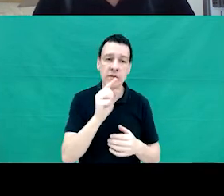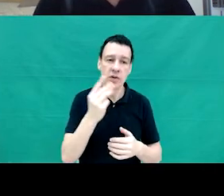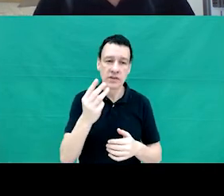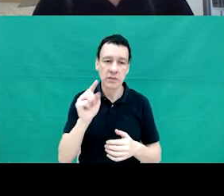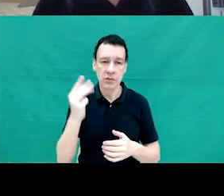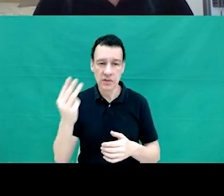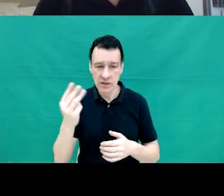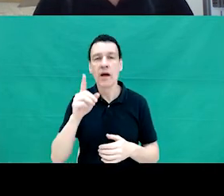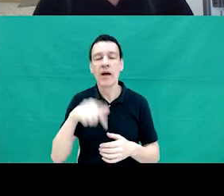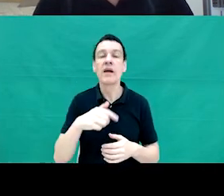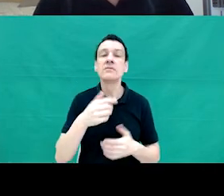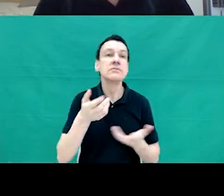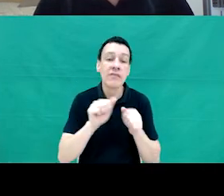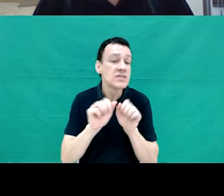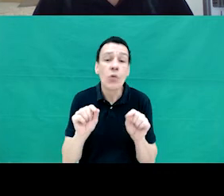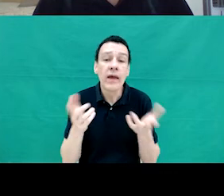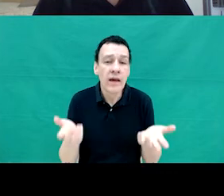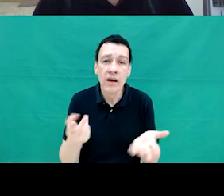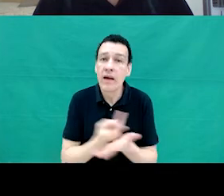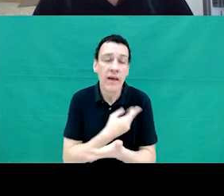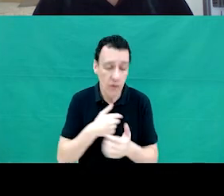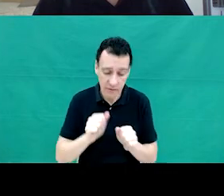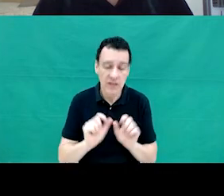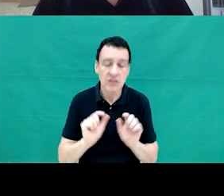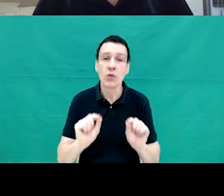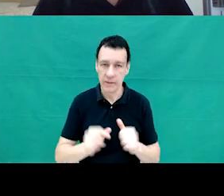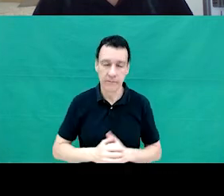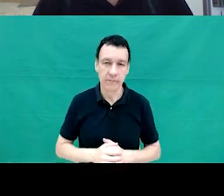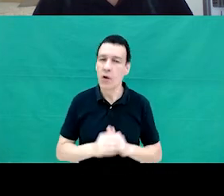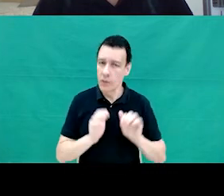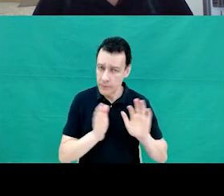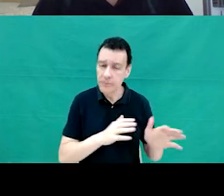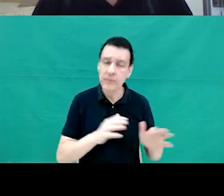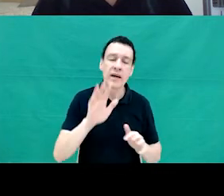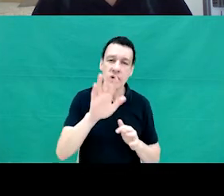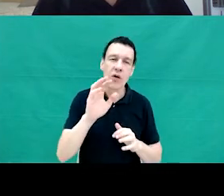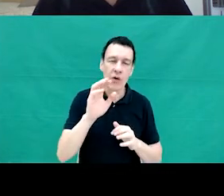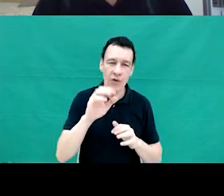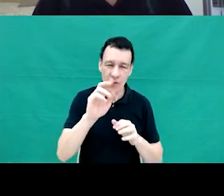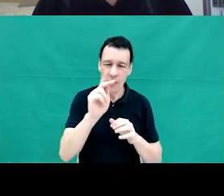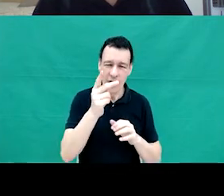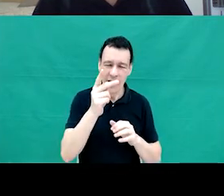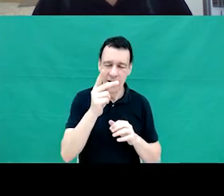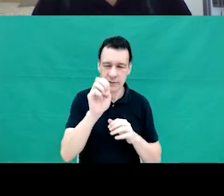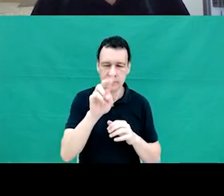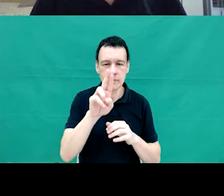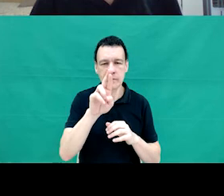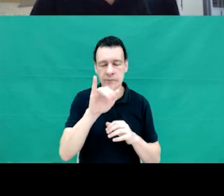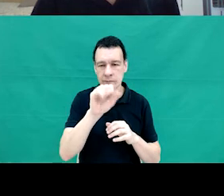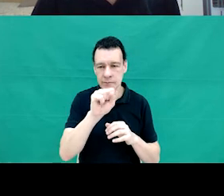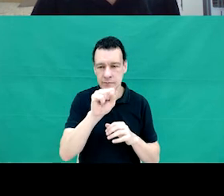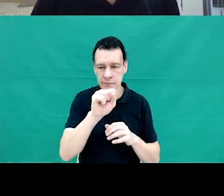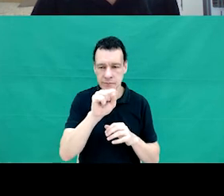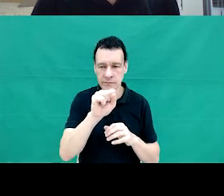agora se preocupam bastante com a questão de feedback, com a questão de erro. lá na primeira, falou a questão